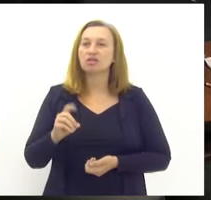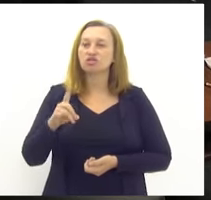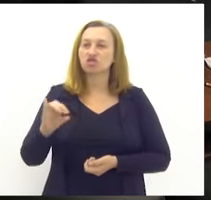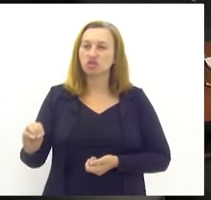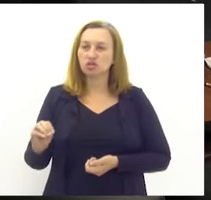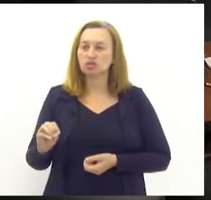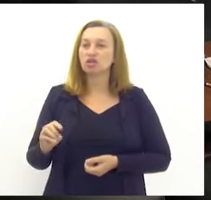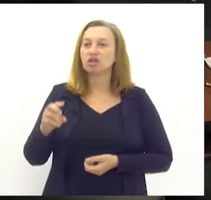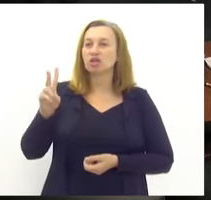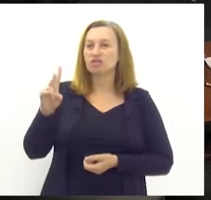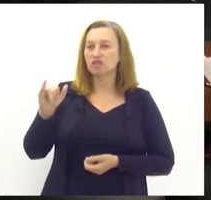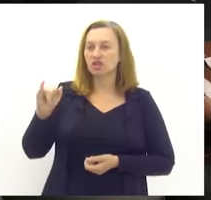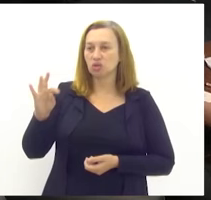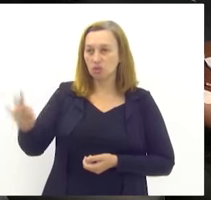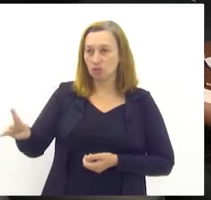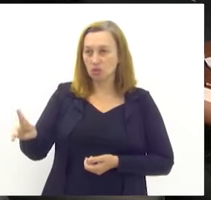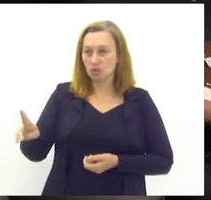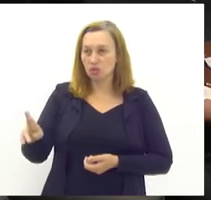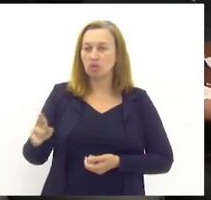e Vitor